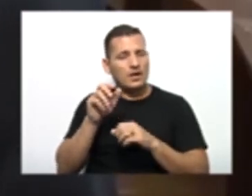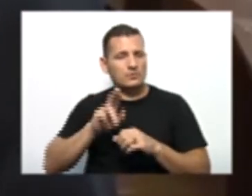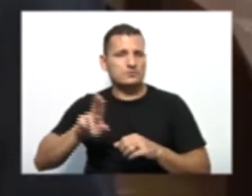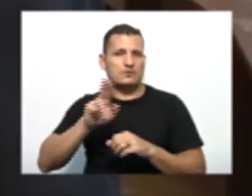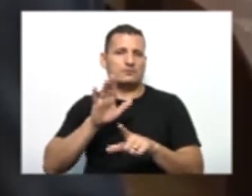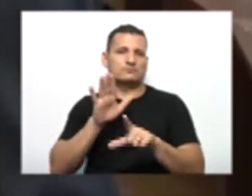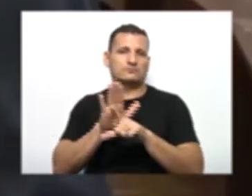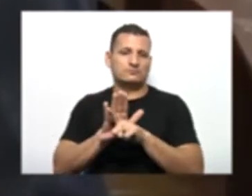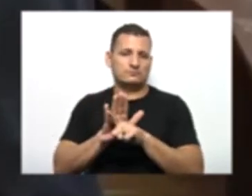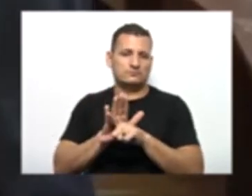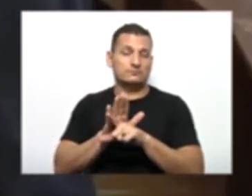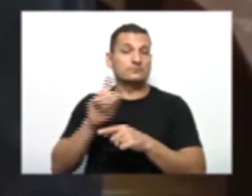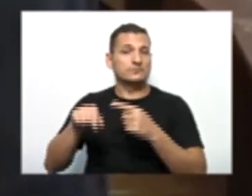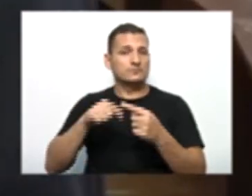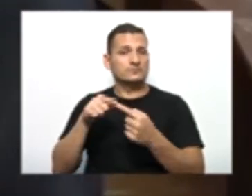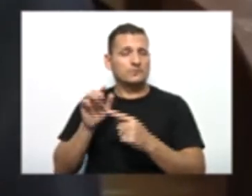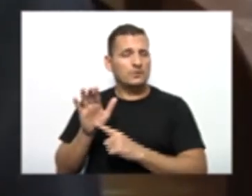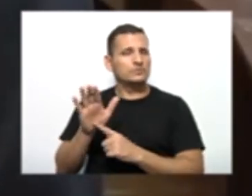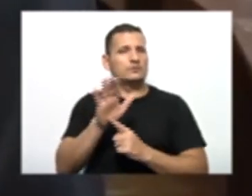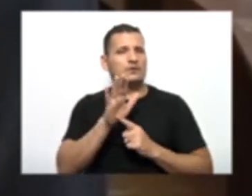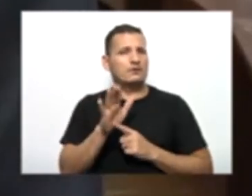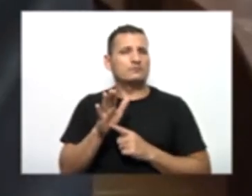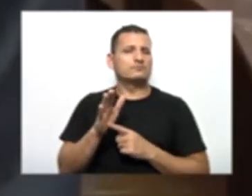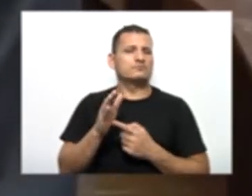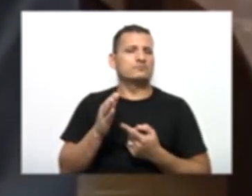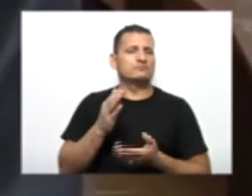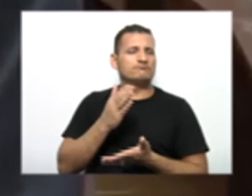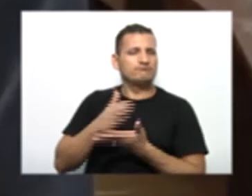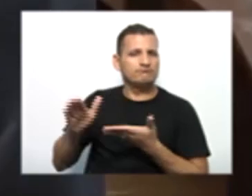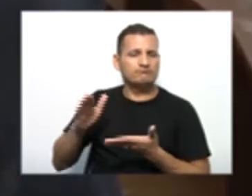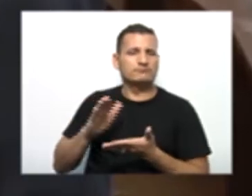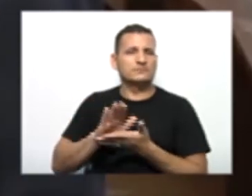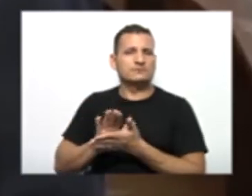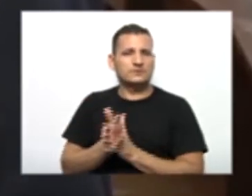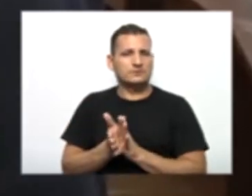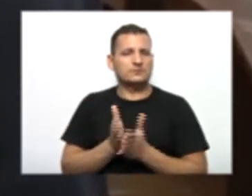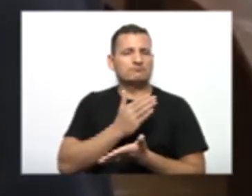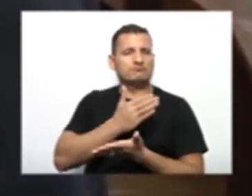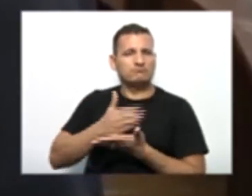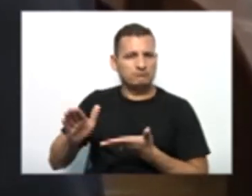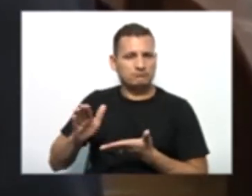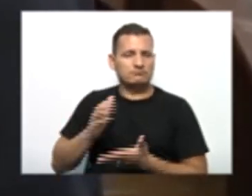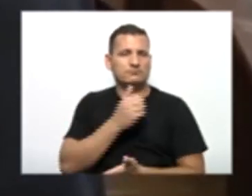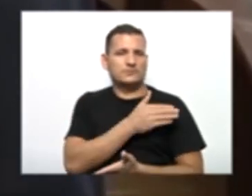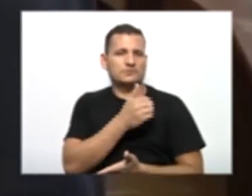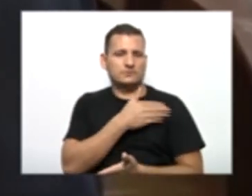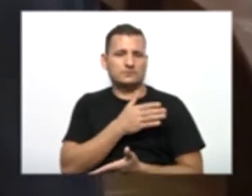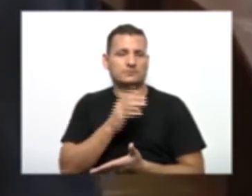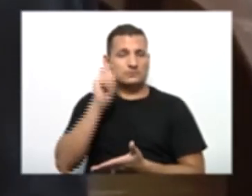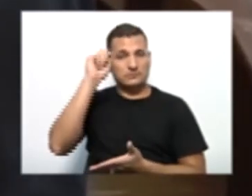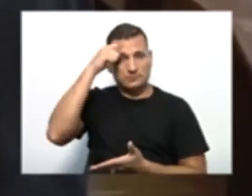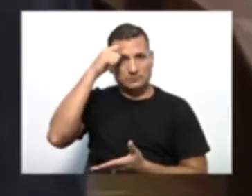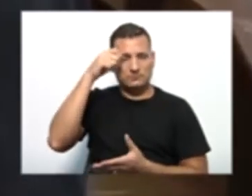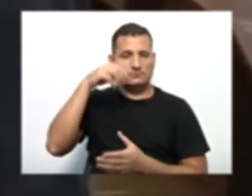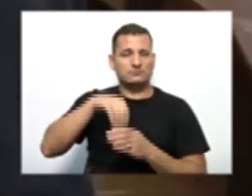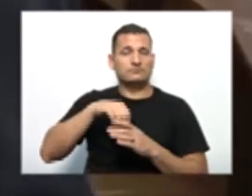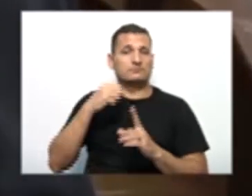importante para que os alunos brasileiros, os estudantes, possam conhecer a história do tráfico